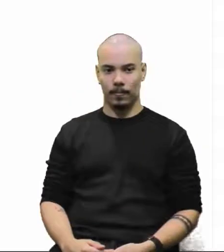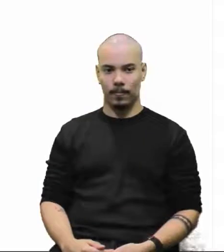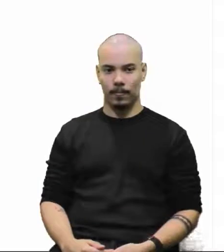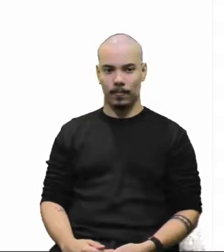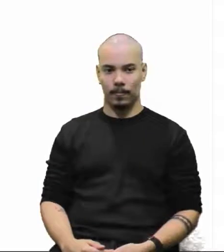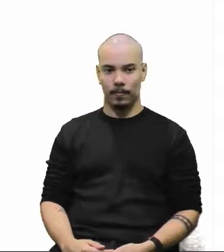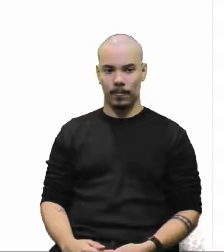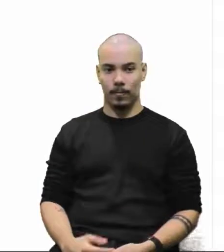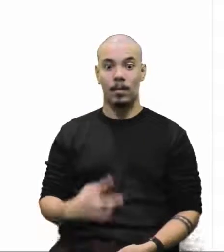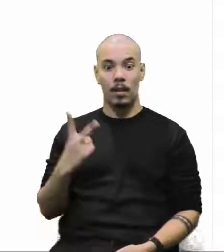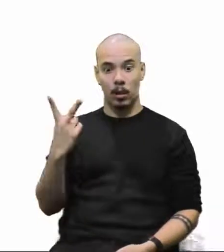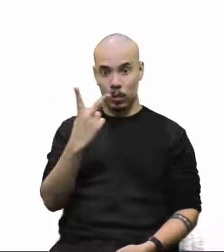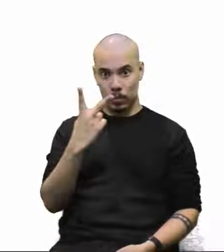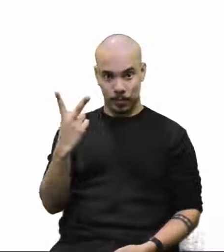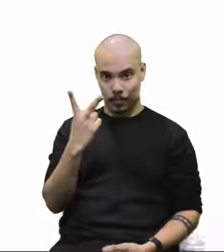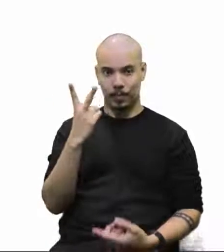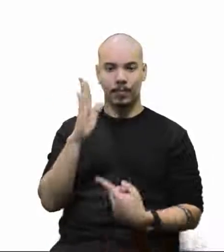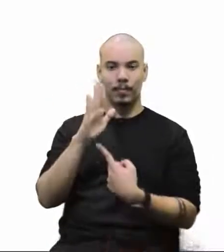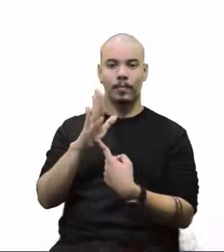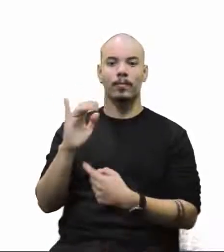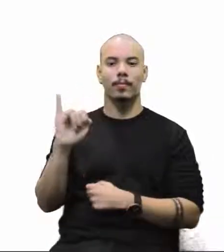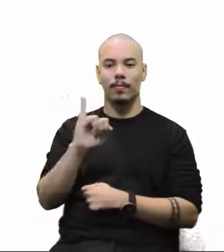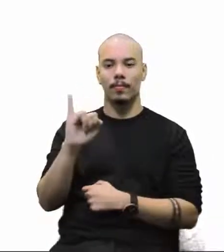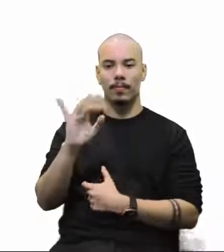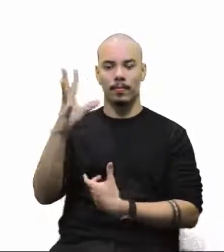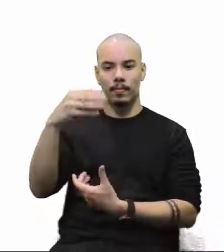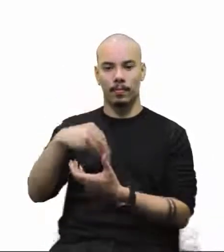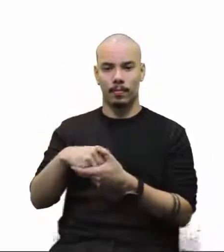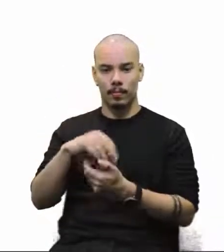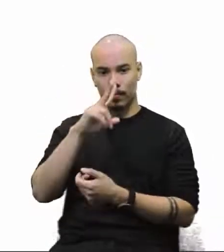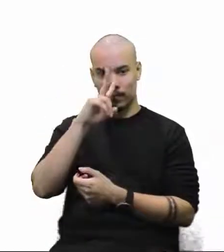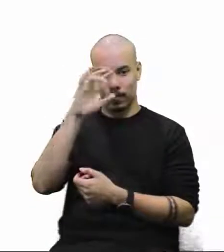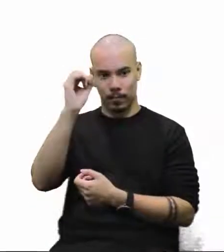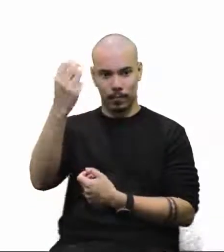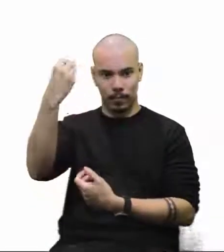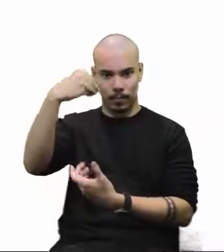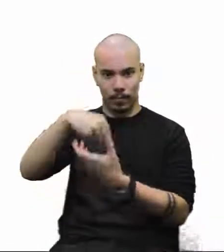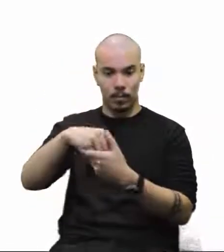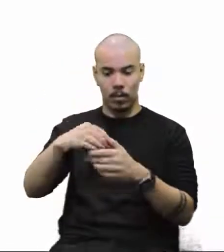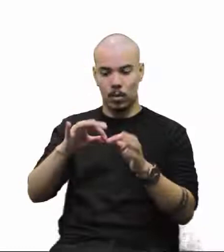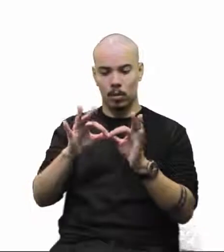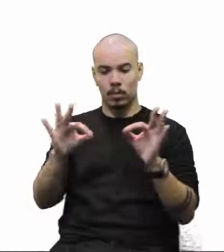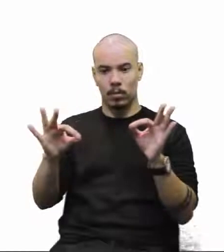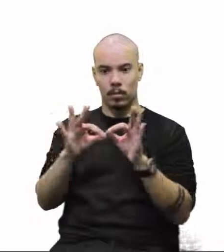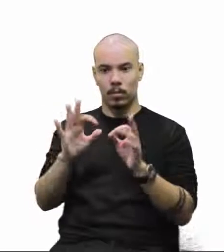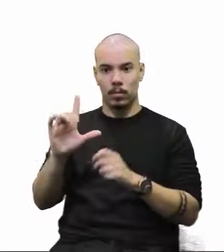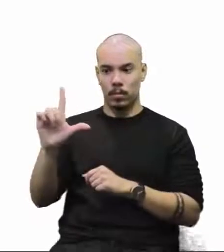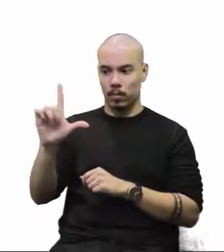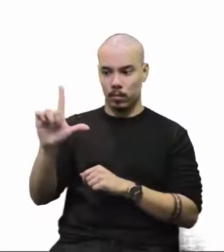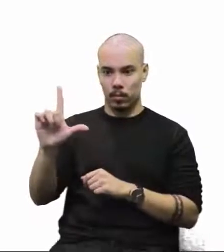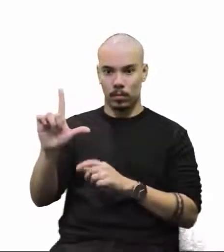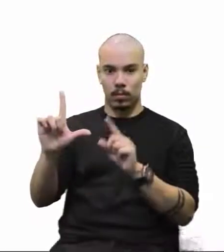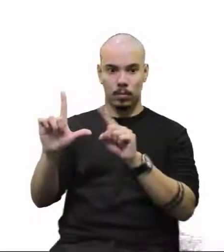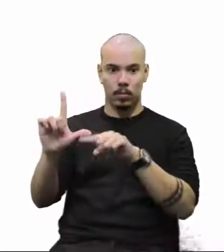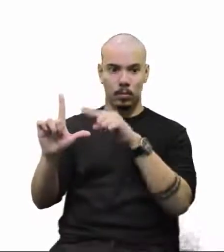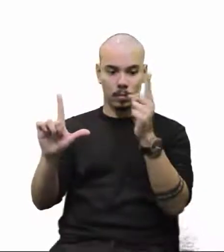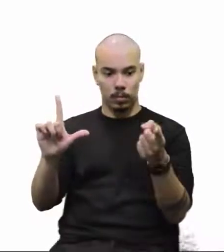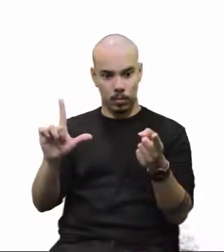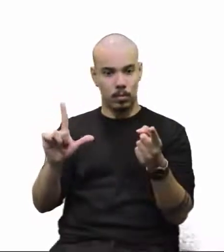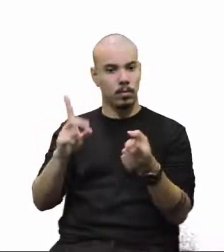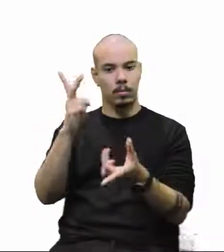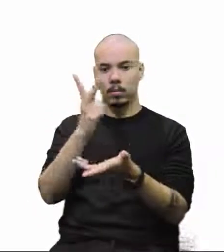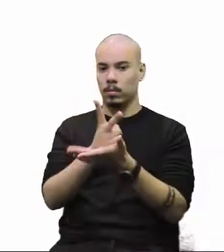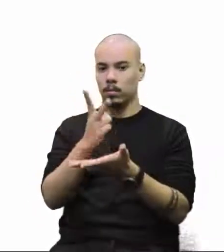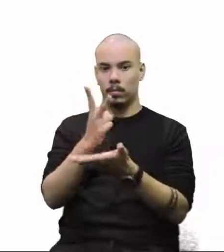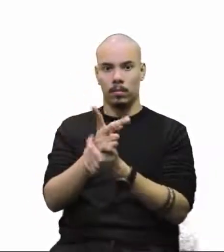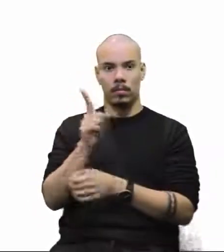Em ambos os casos, a intensidade da força que um condutor extenso exerce sobre um comprimento L do outro será sempre